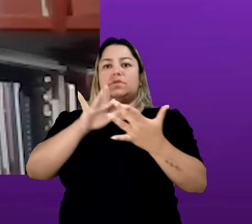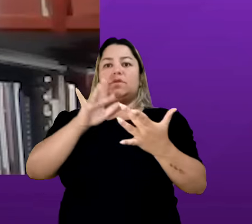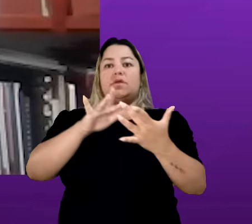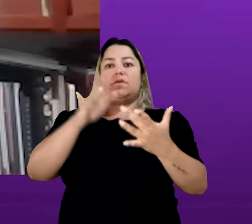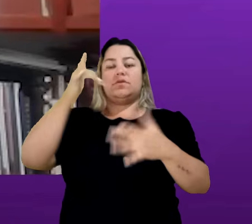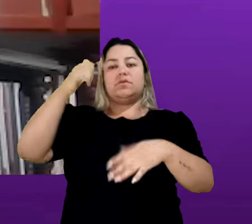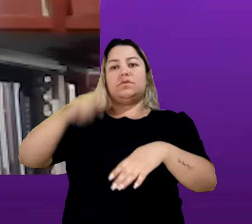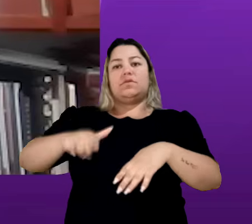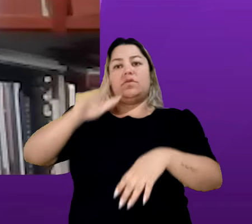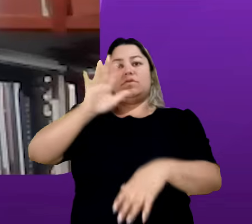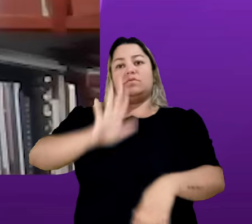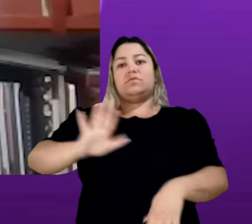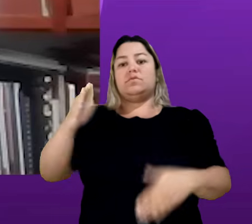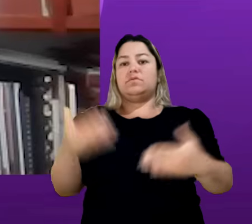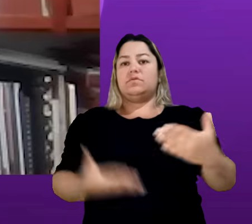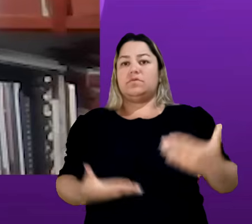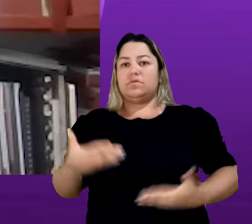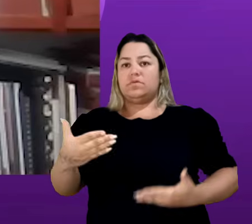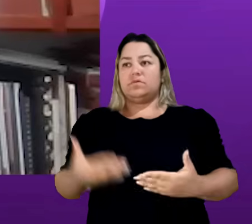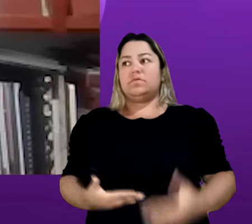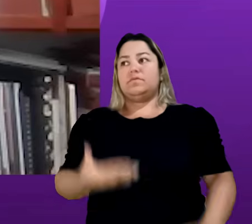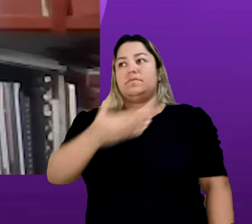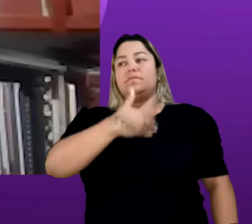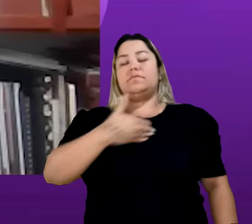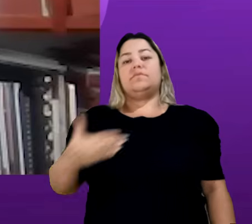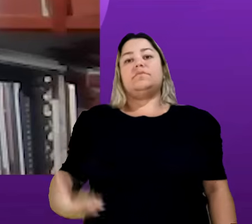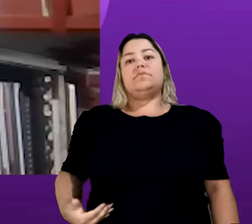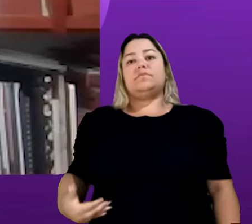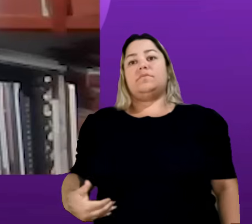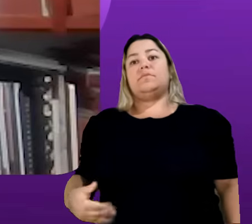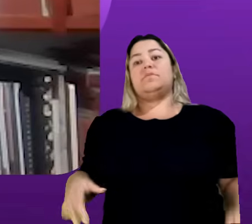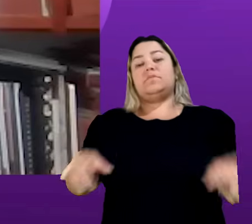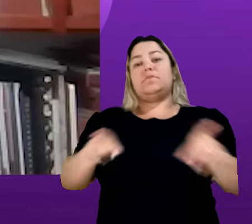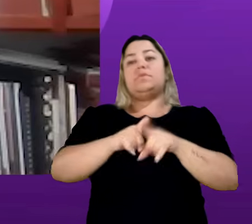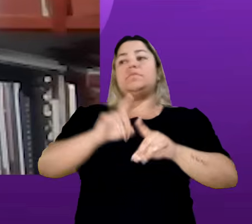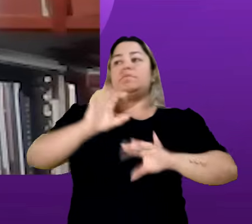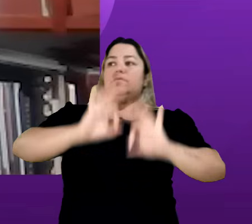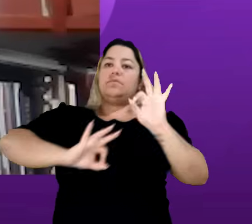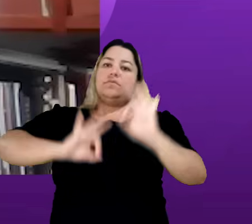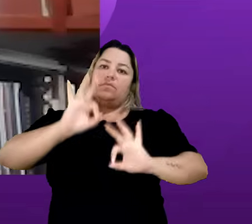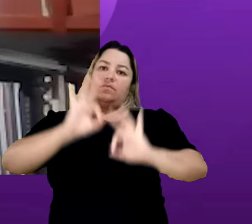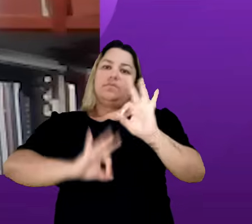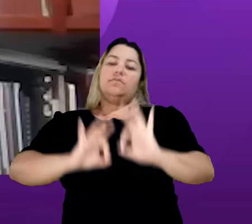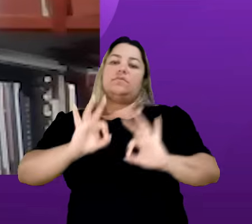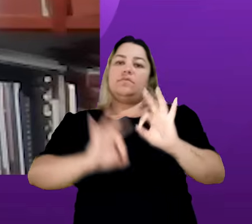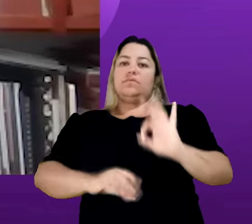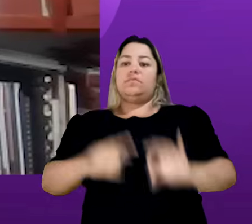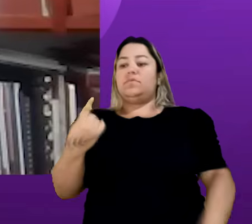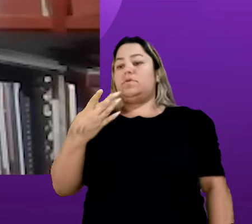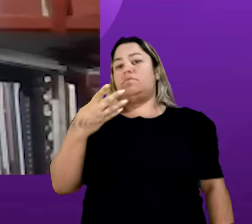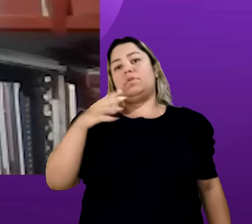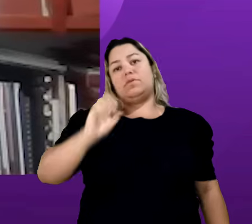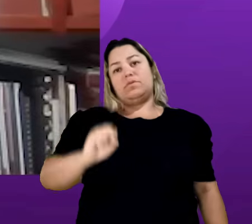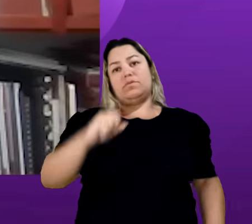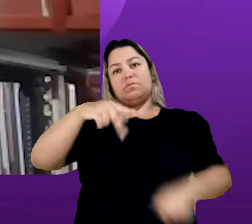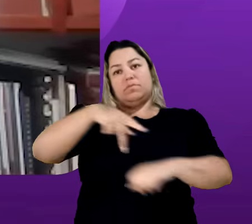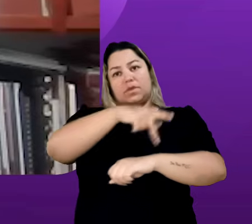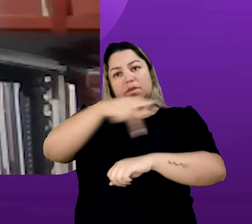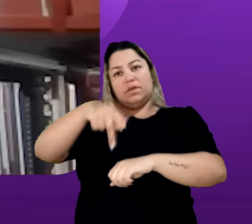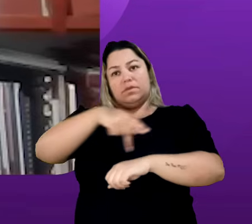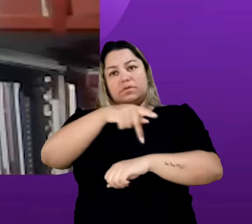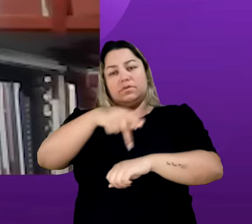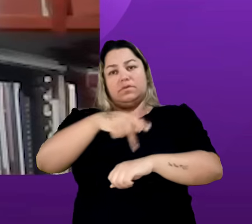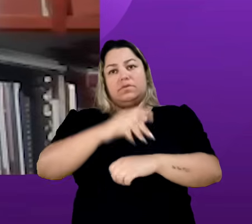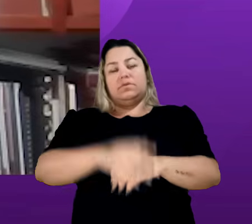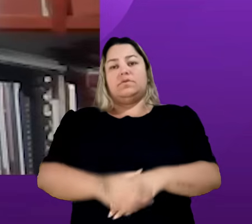que é um sindicato mundial, que está organizado em 148 países, e nós